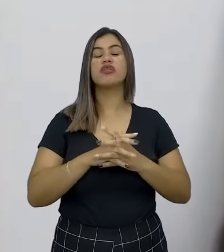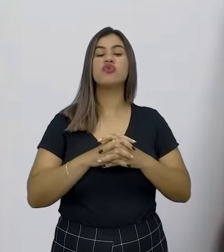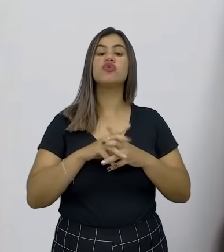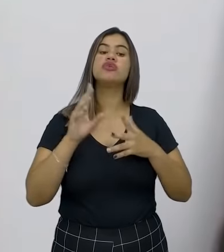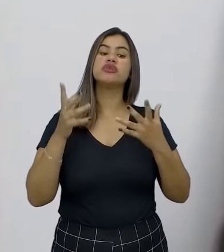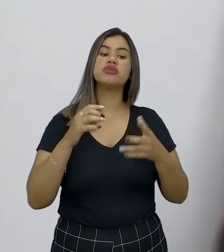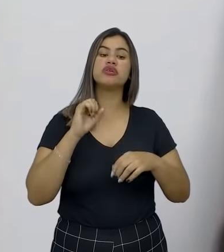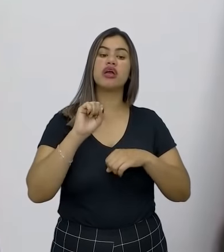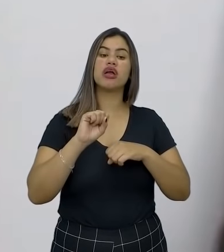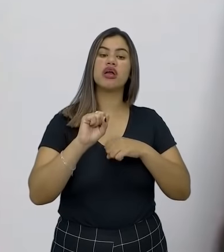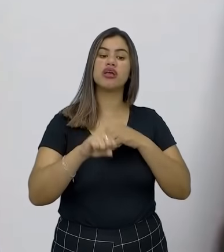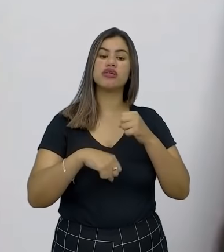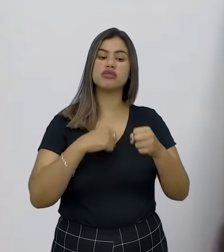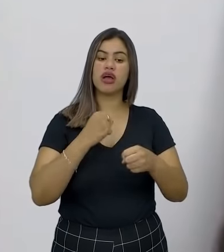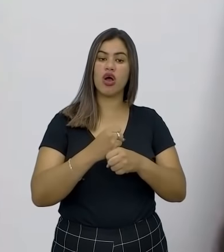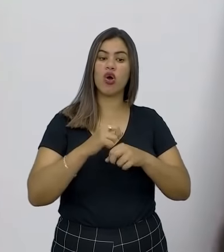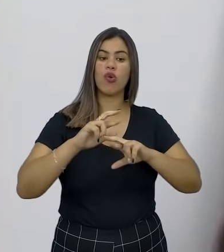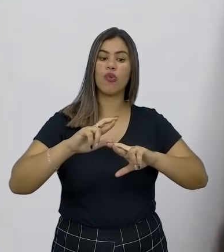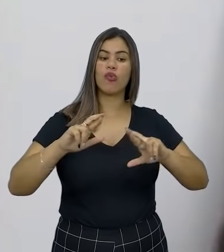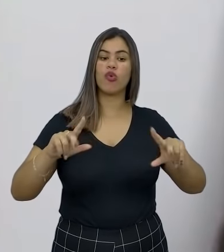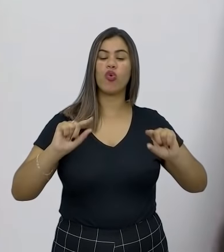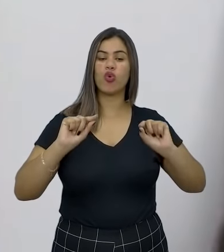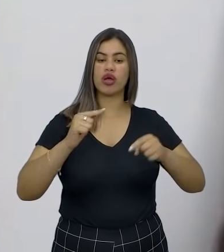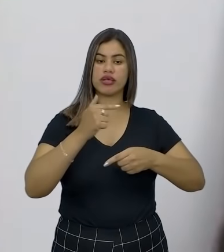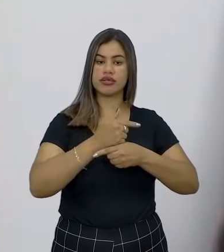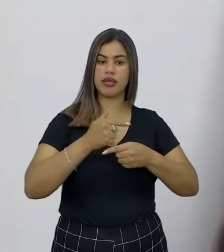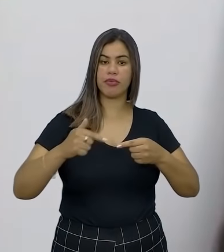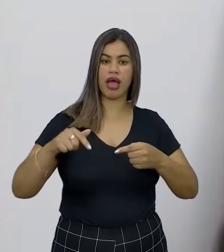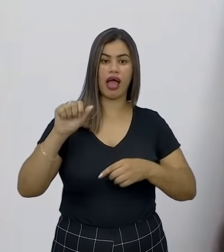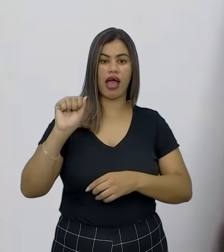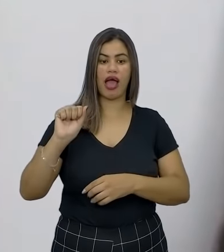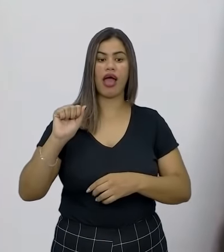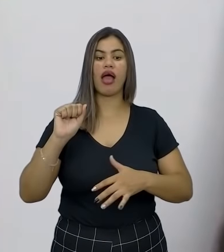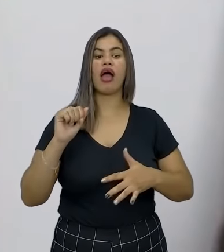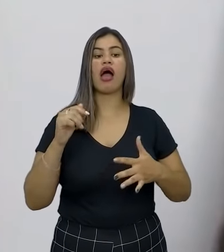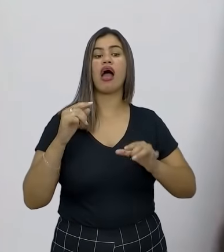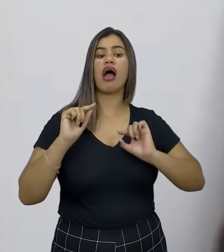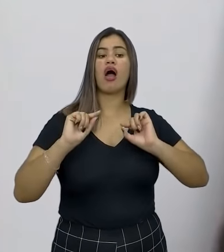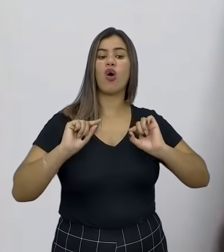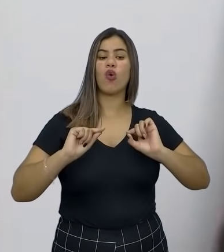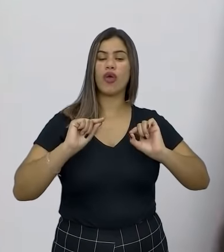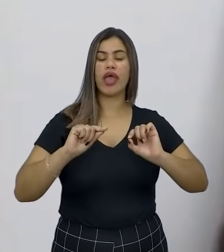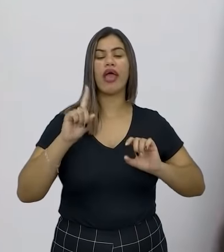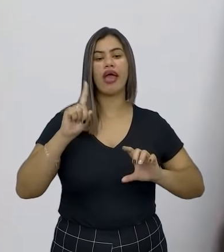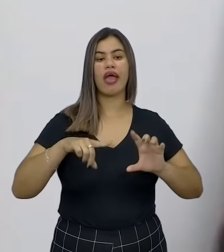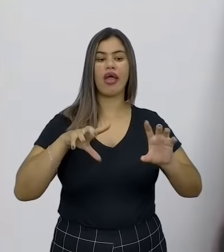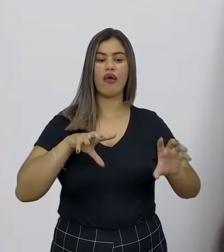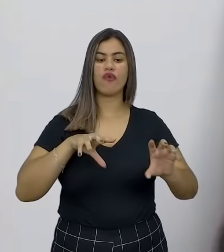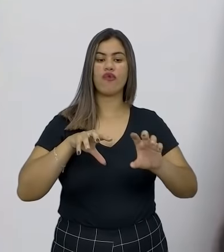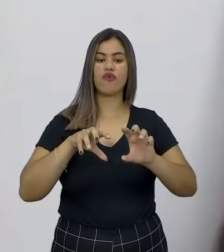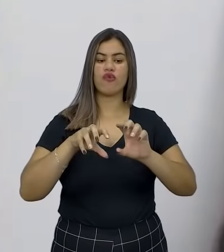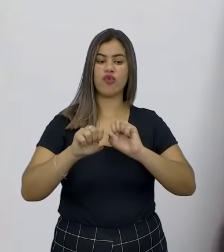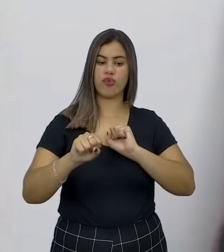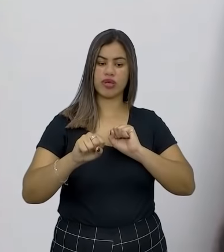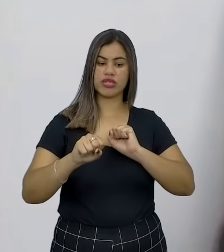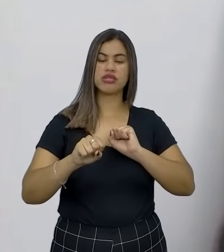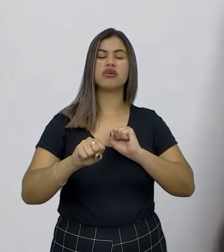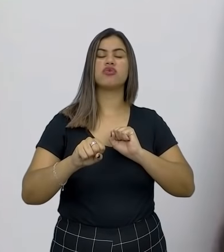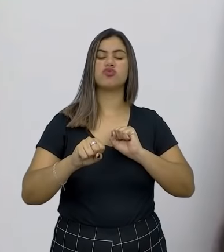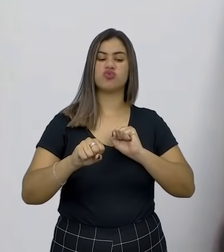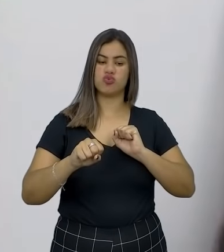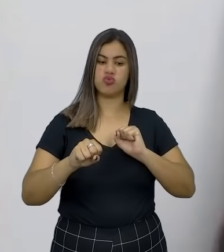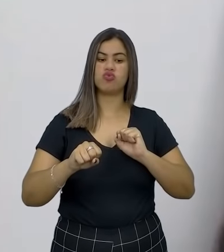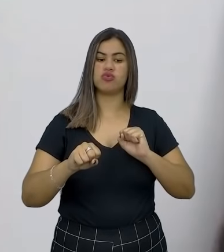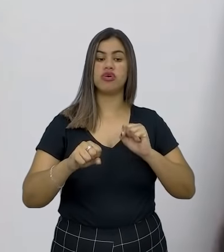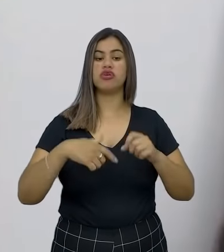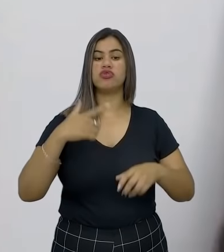na semana A gente trabalha com a formação de etapa, e na semana B